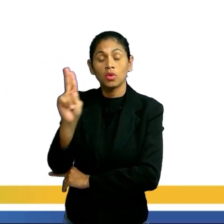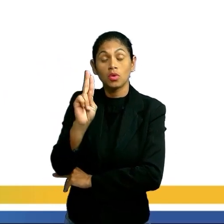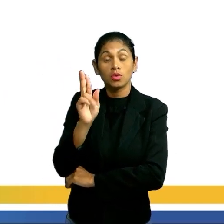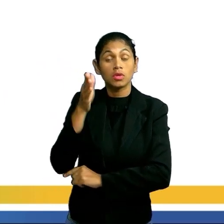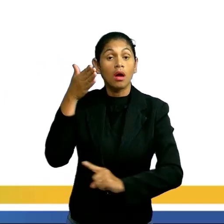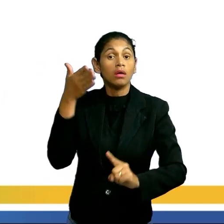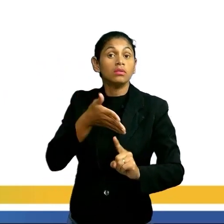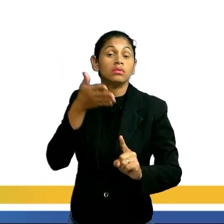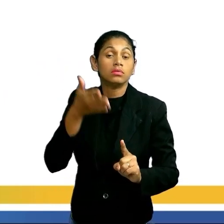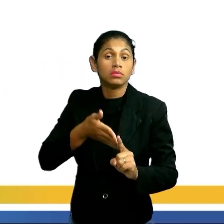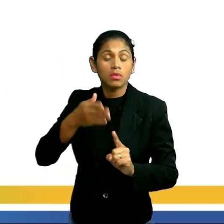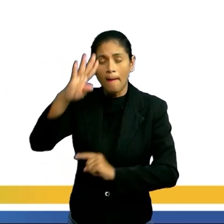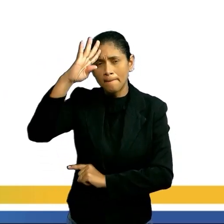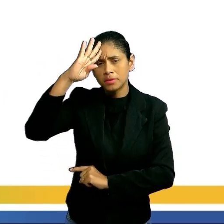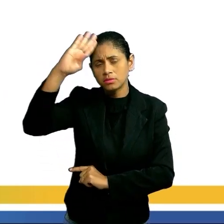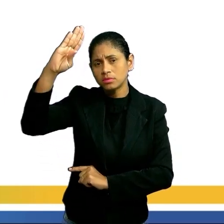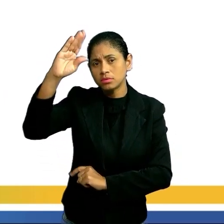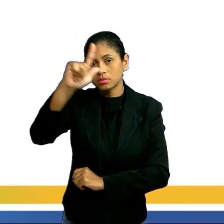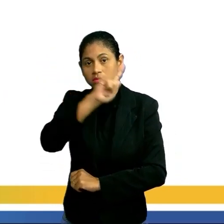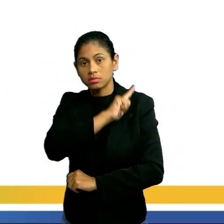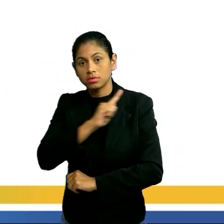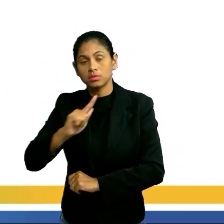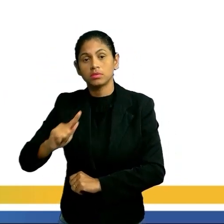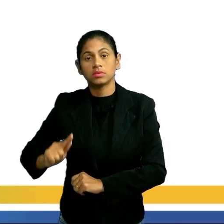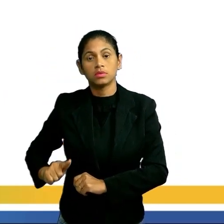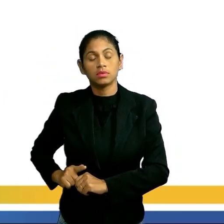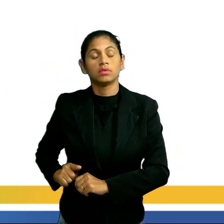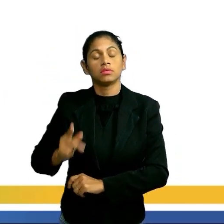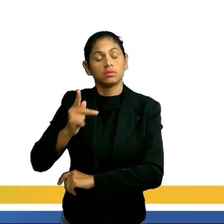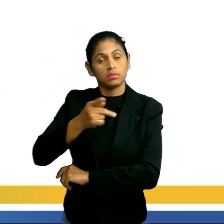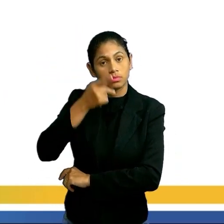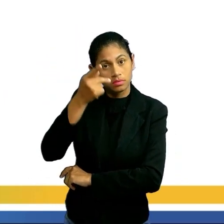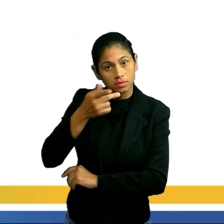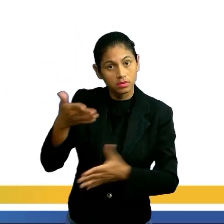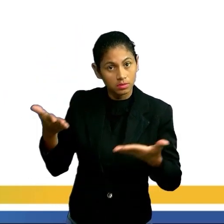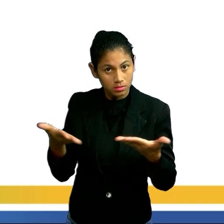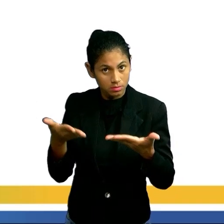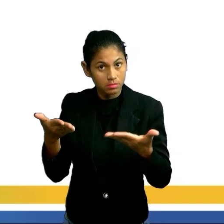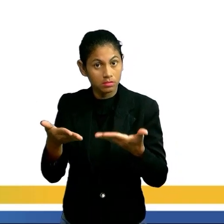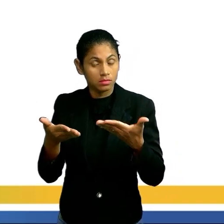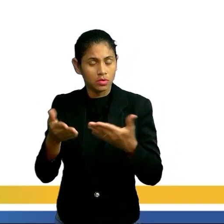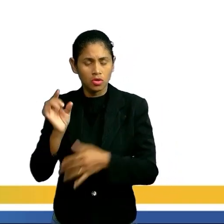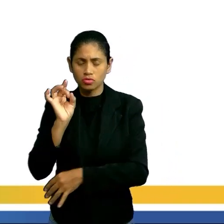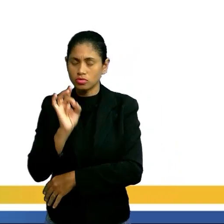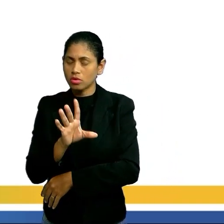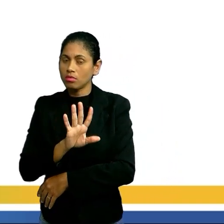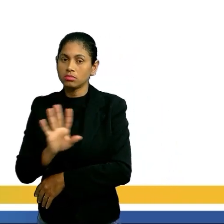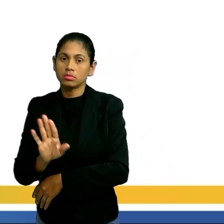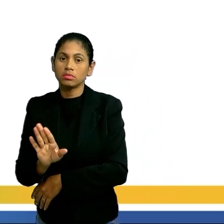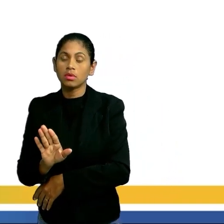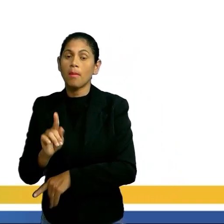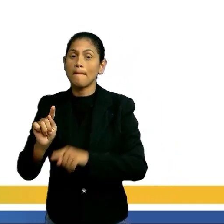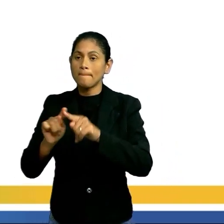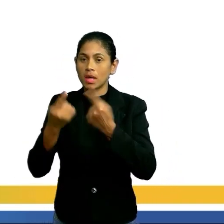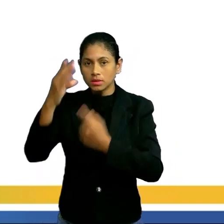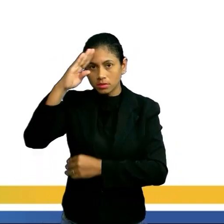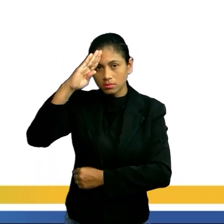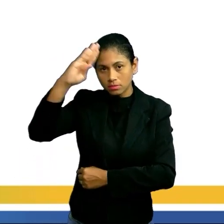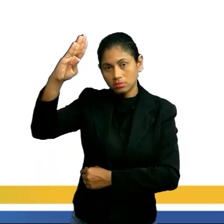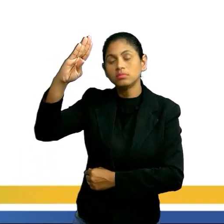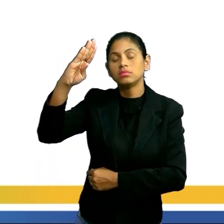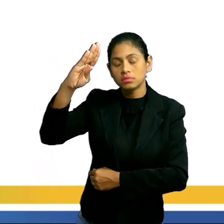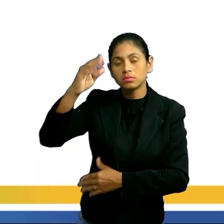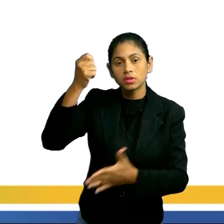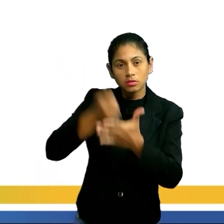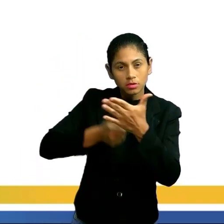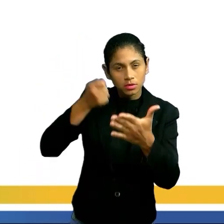referir principalmente ao período desses governos que nós vamos citar. Foram somente eles? Não. Mas eles são os principais que o Enem gosta